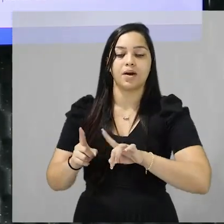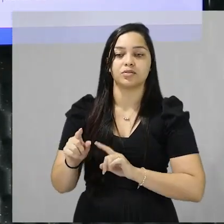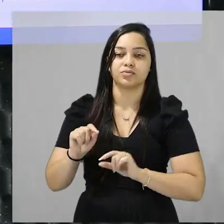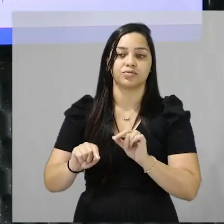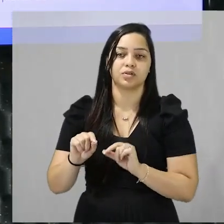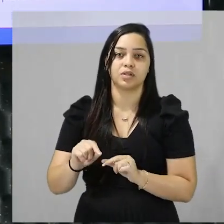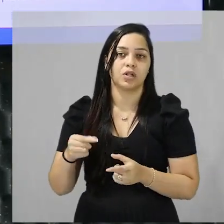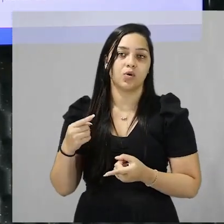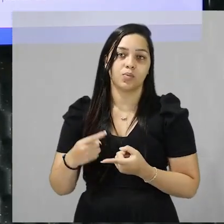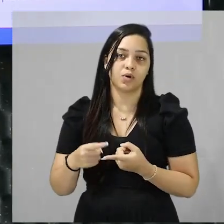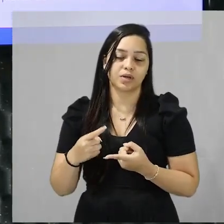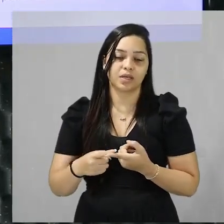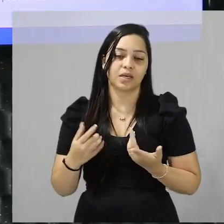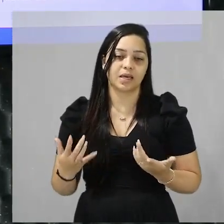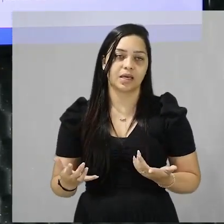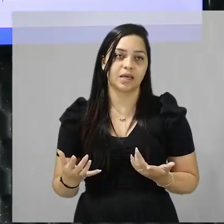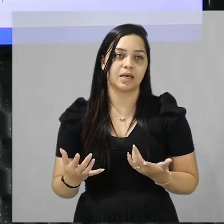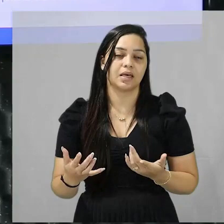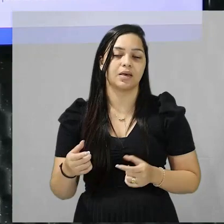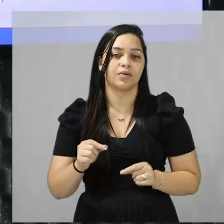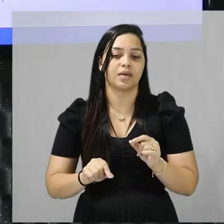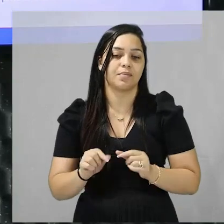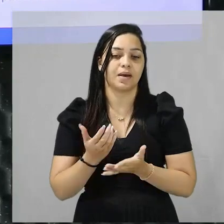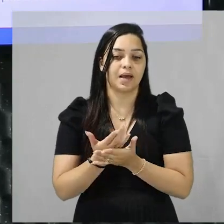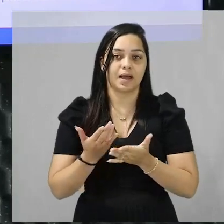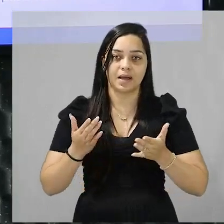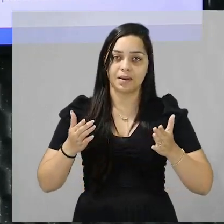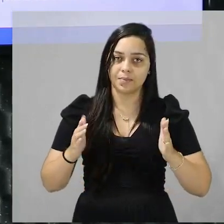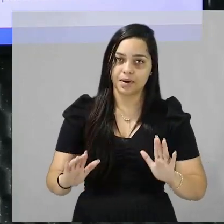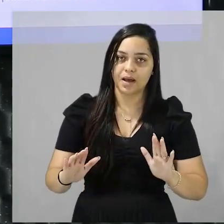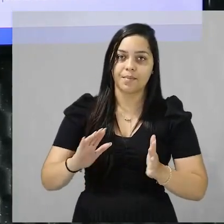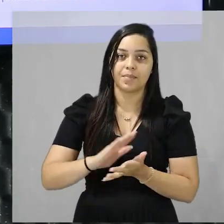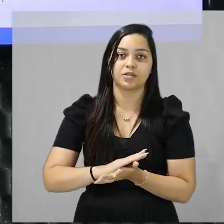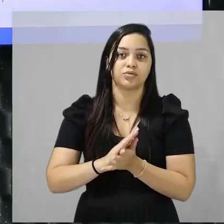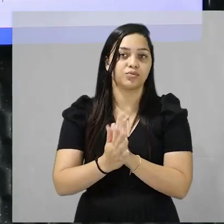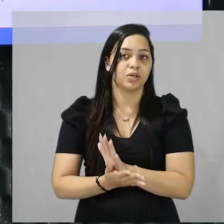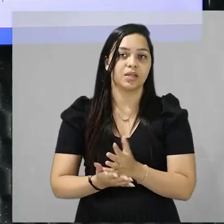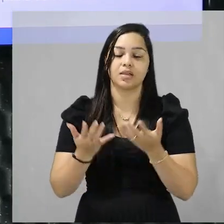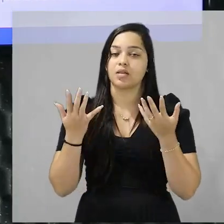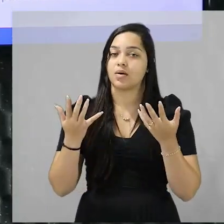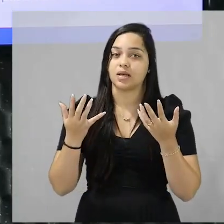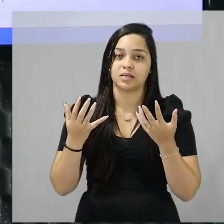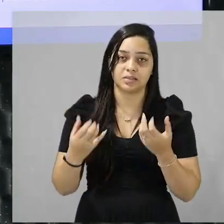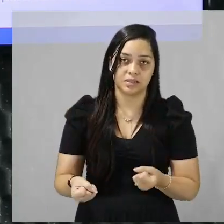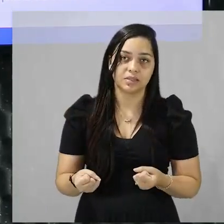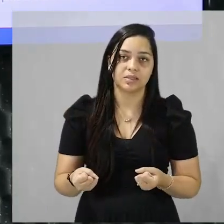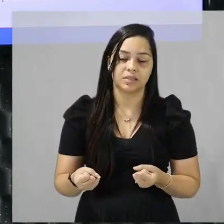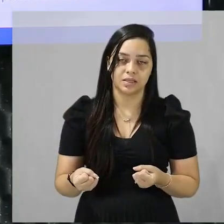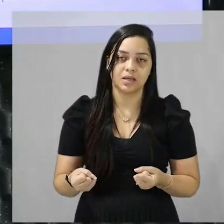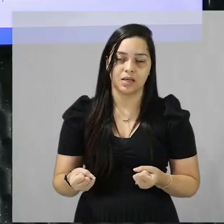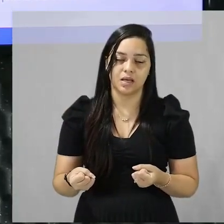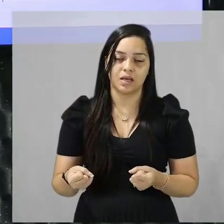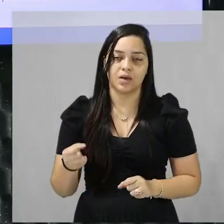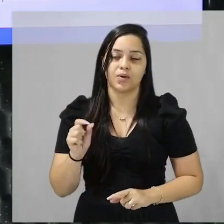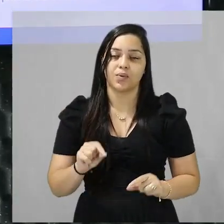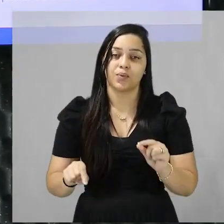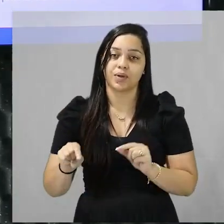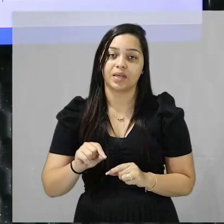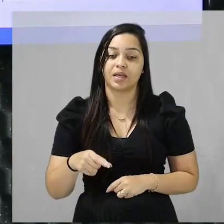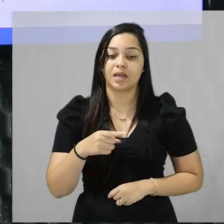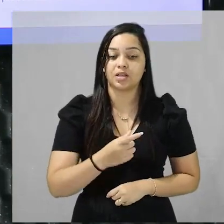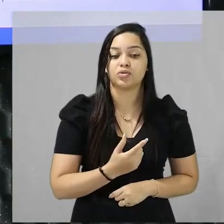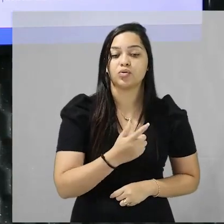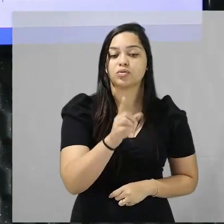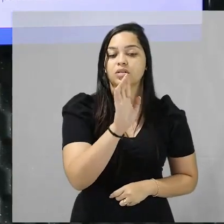é motivo para exterminar, para não aceitar ou até mesmo expurgar aquele que é de